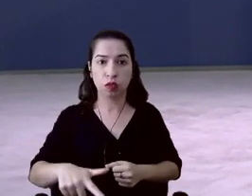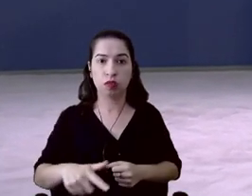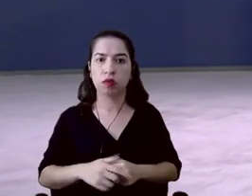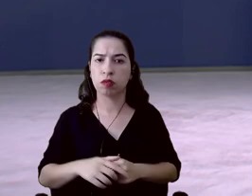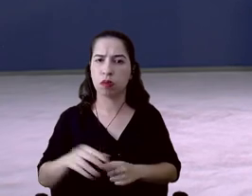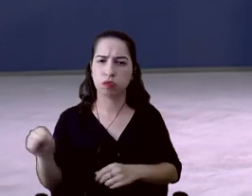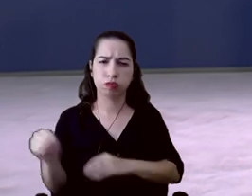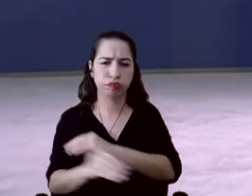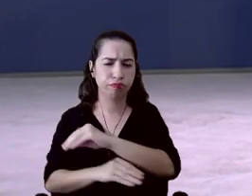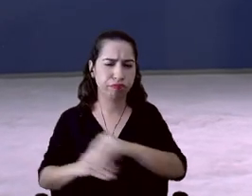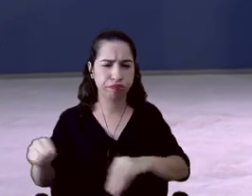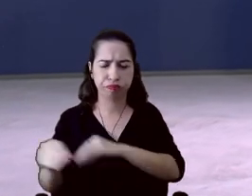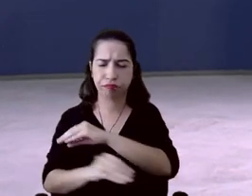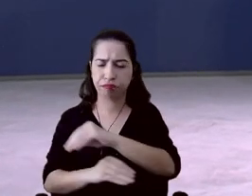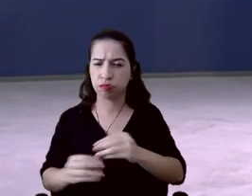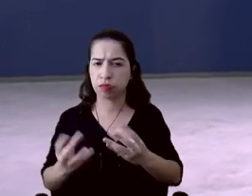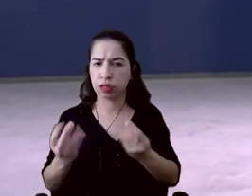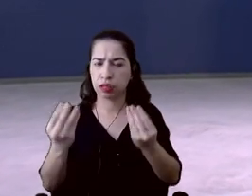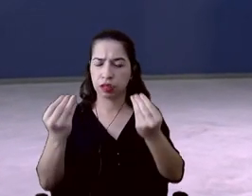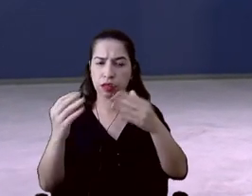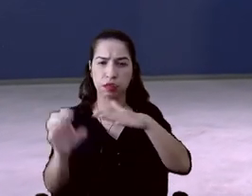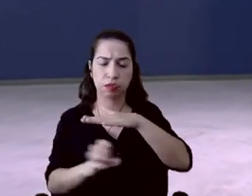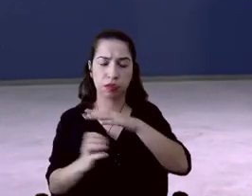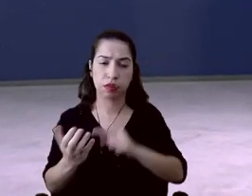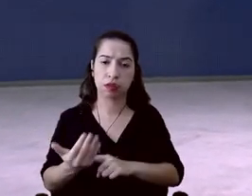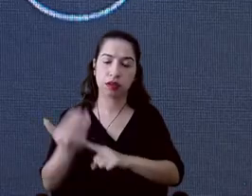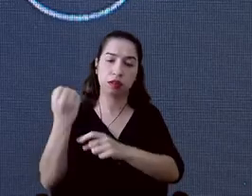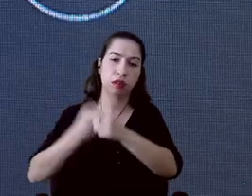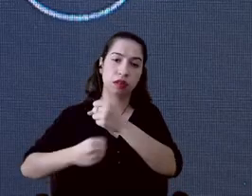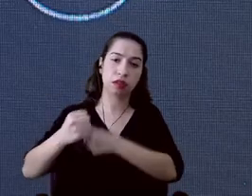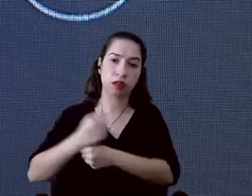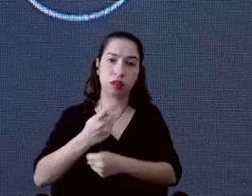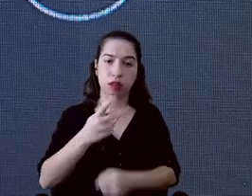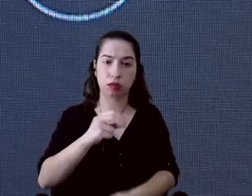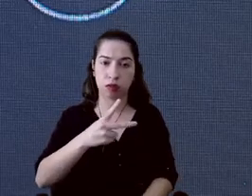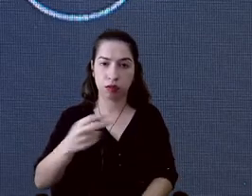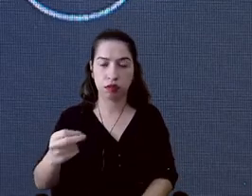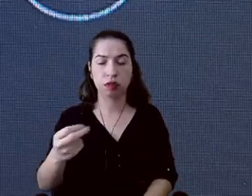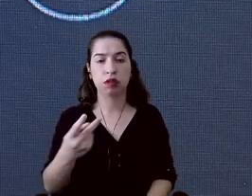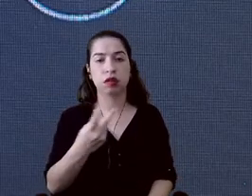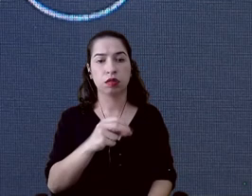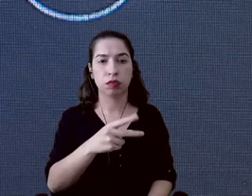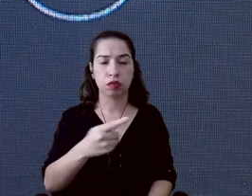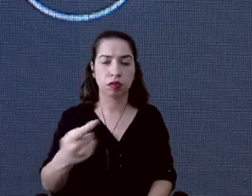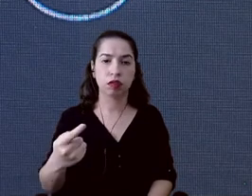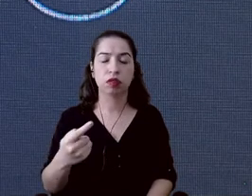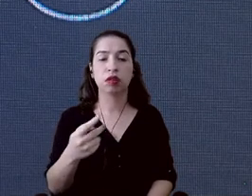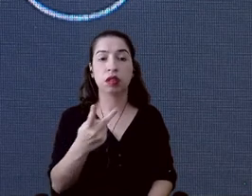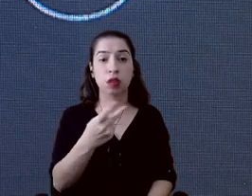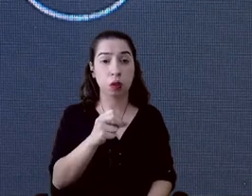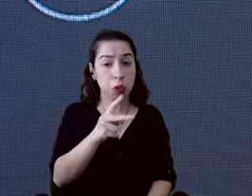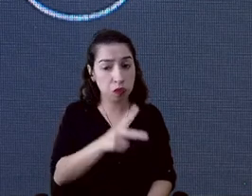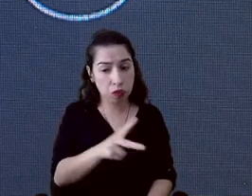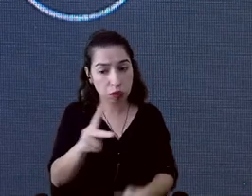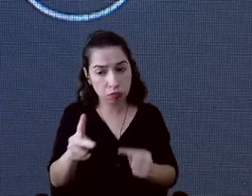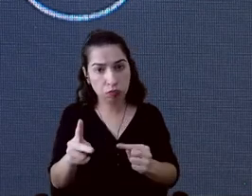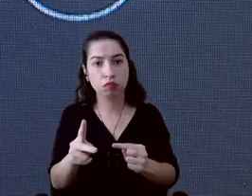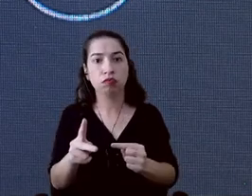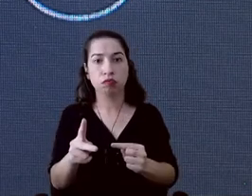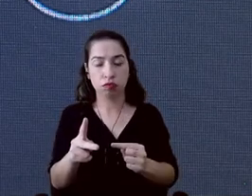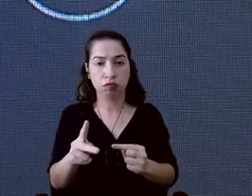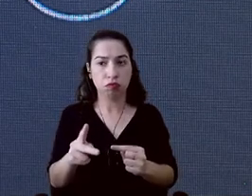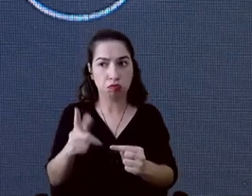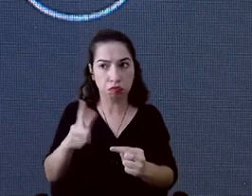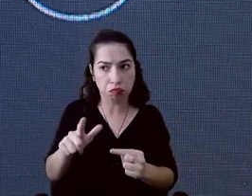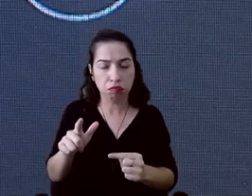para empresa de Tecnologia em 2020 2021 acho que 2022 esse isso se racionalizou